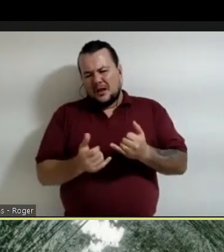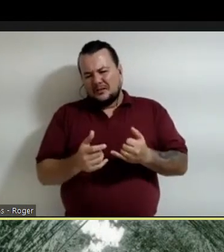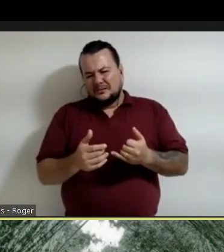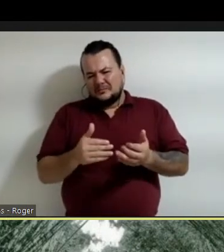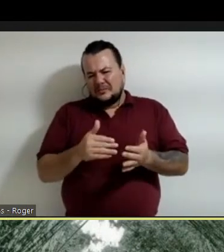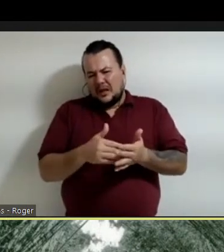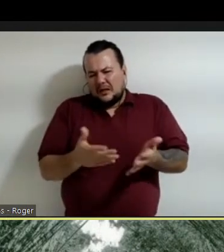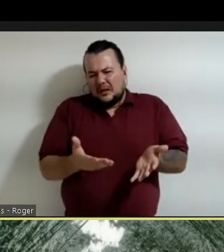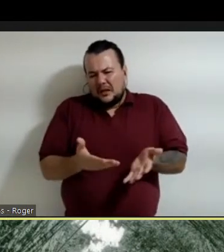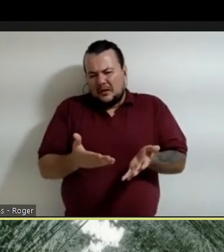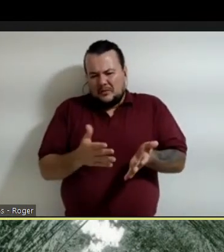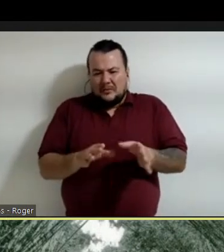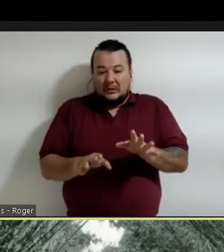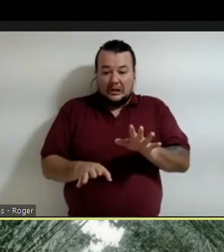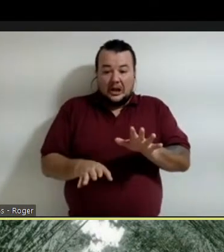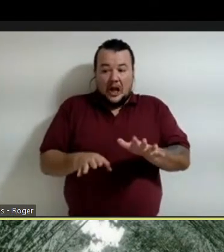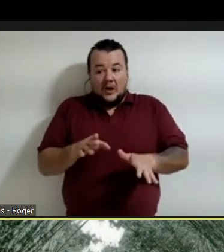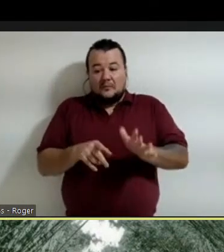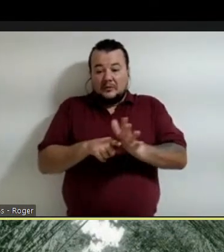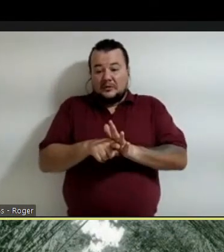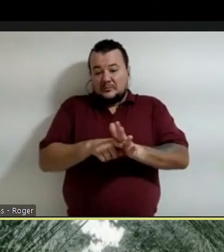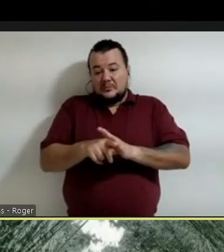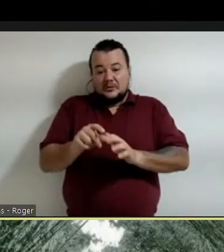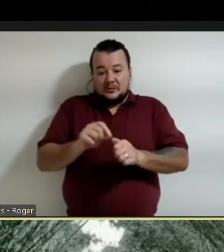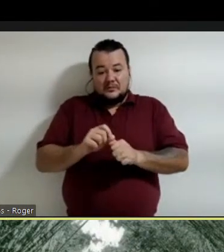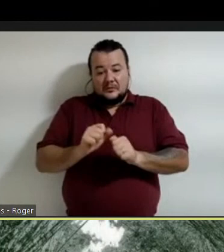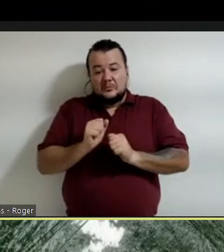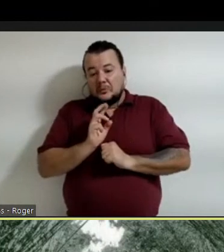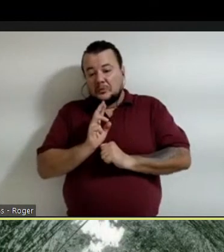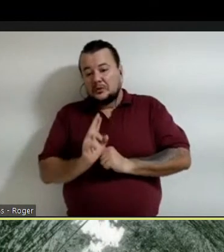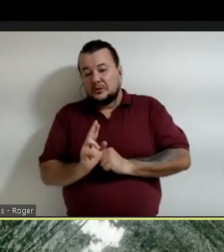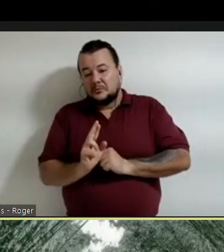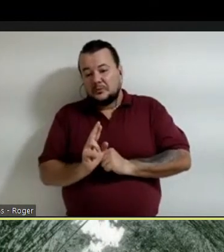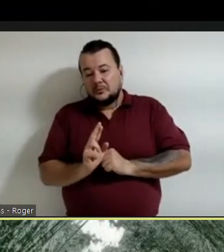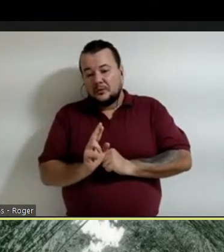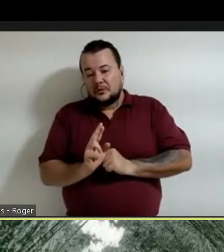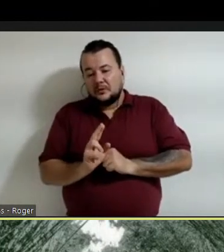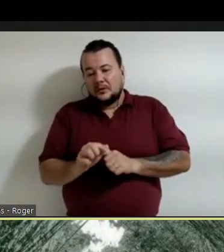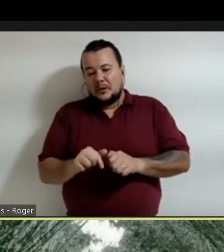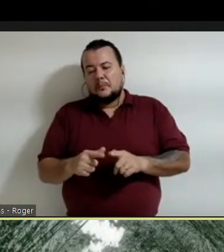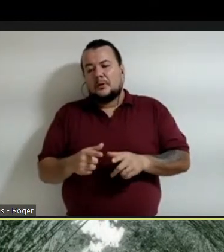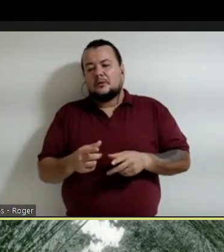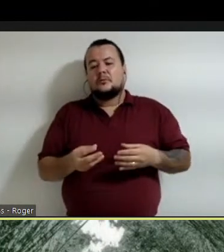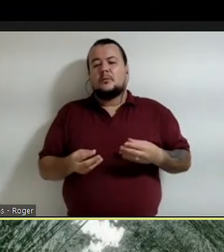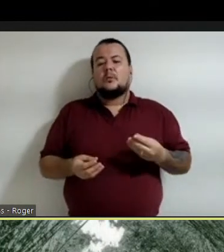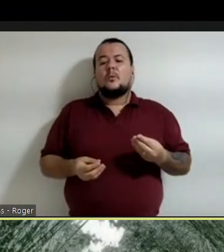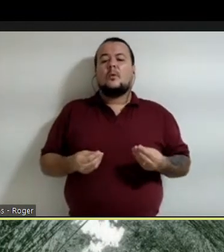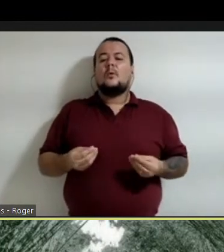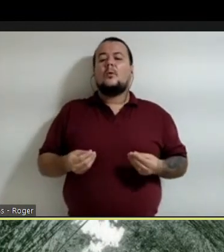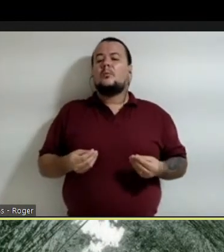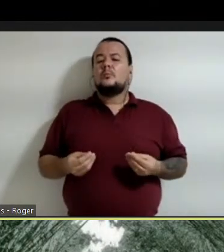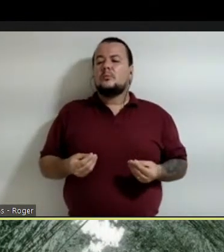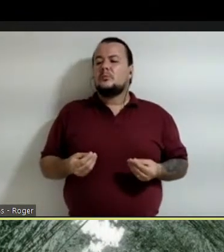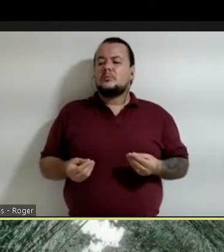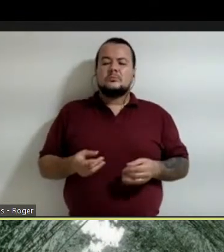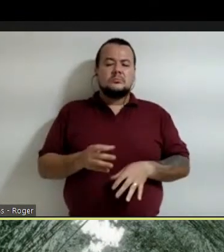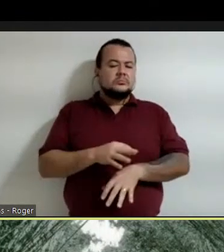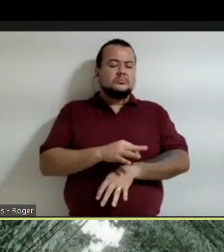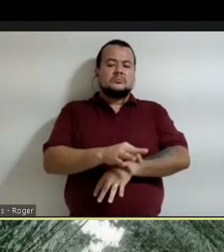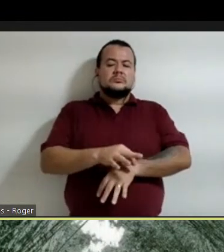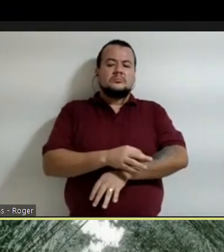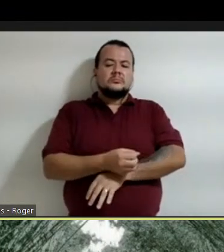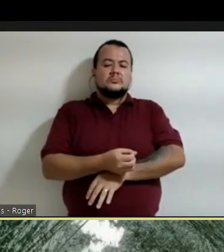sobre esses congressos pan-americanos nos possam dar uma resposta a respeito de que maneira a arquitetura moderna, num